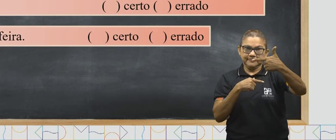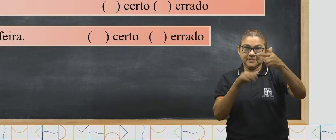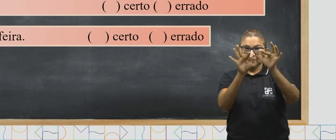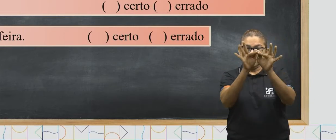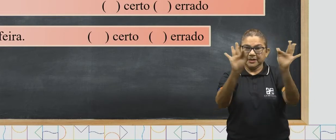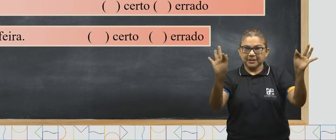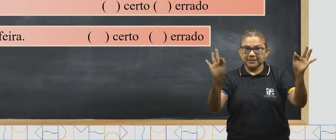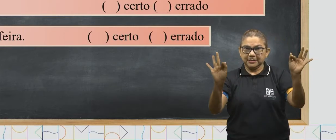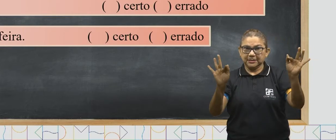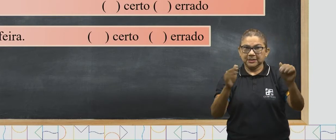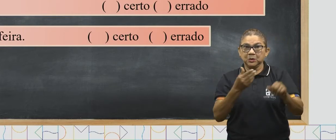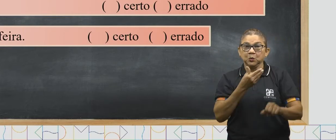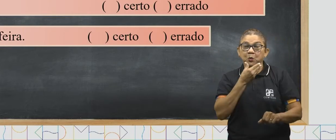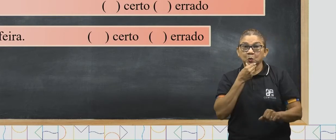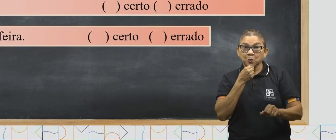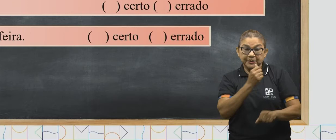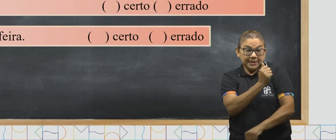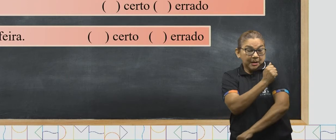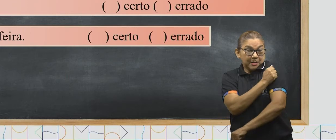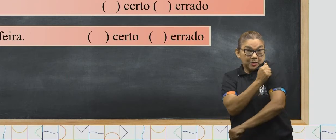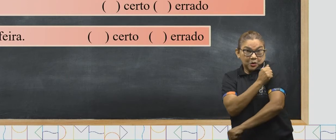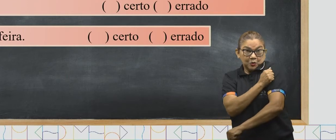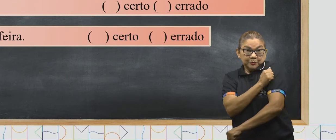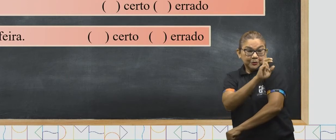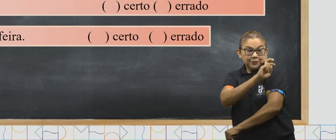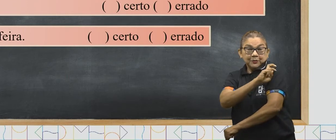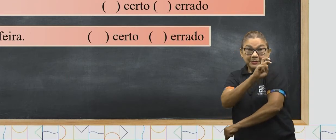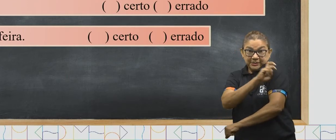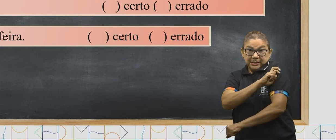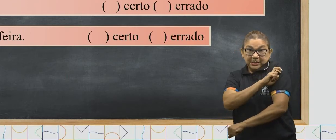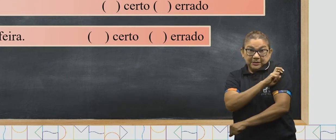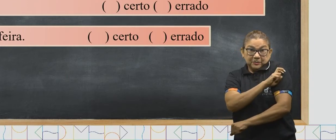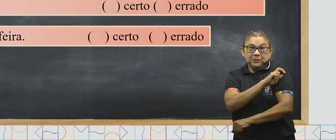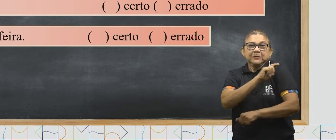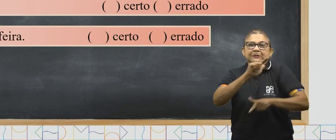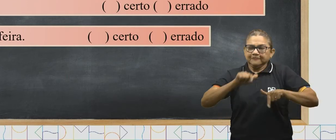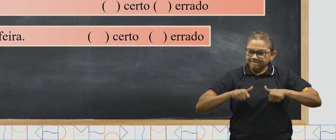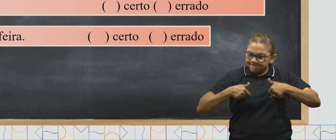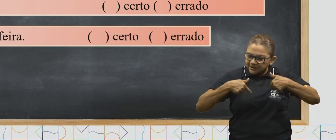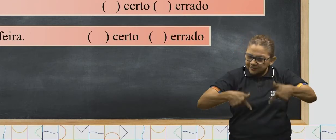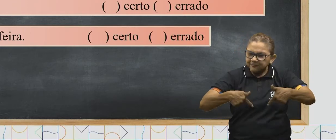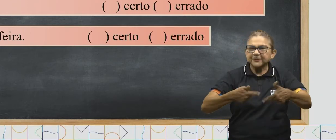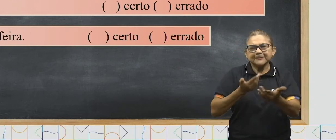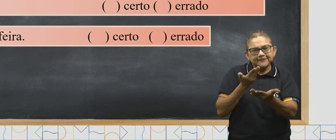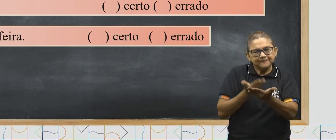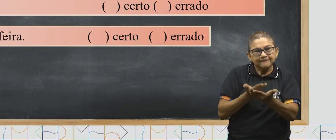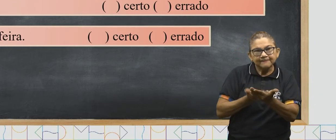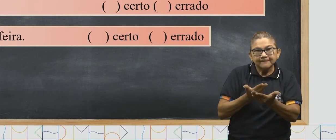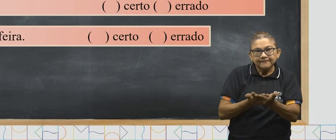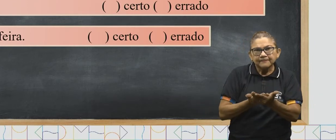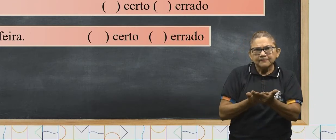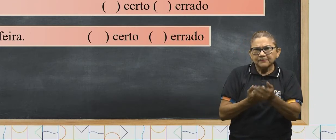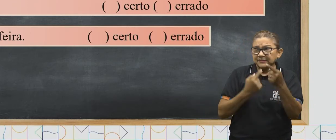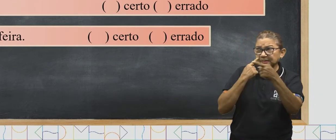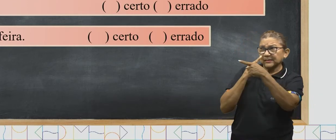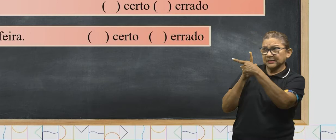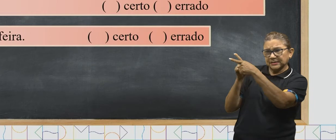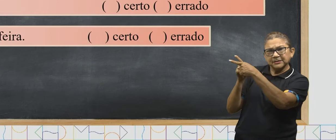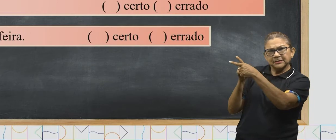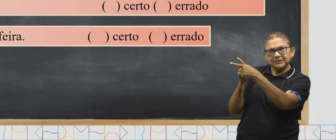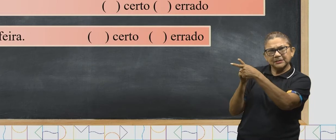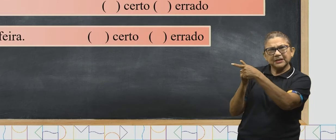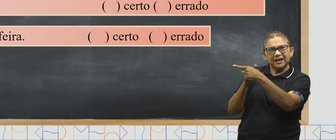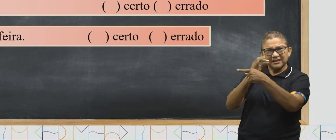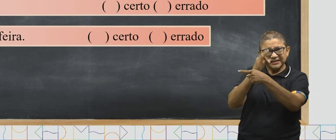ano são esforçados e dedicados nos estudos. Essa frase está certa